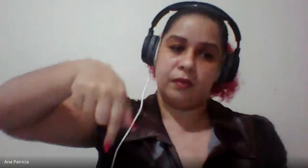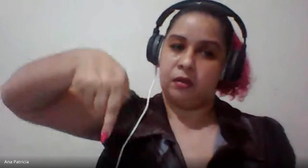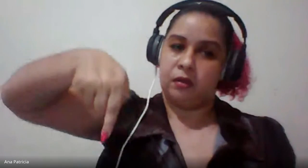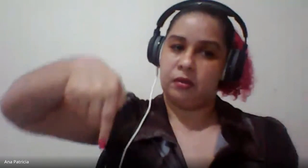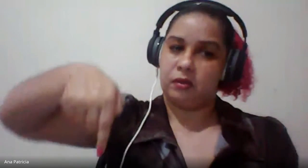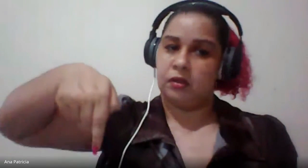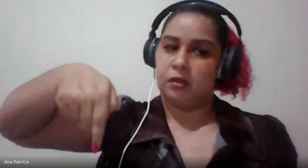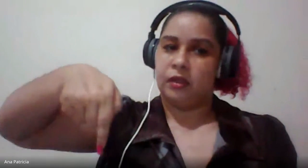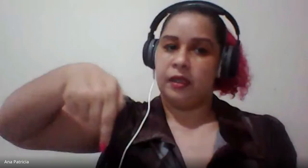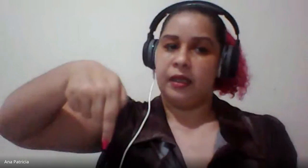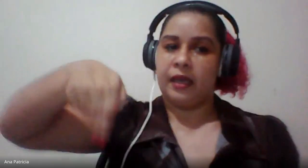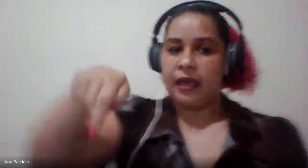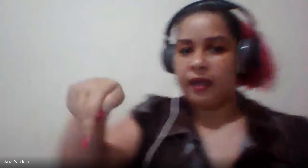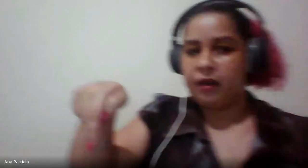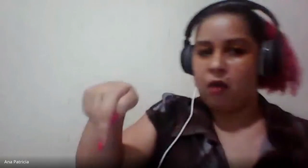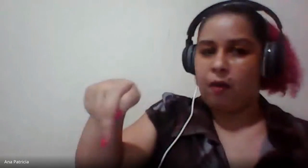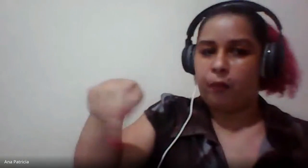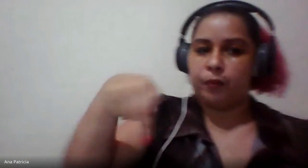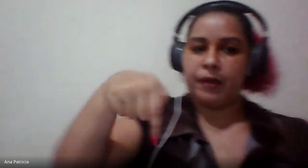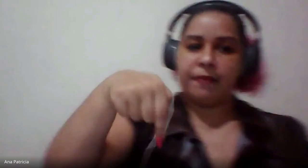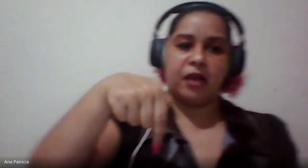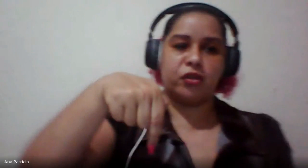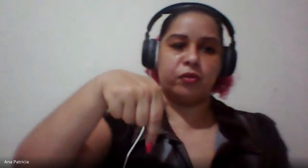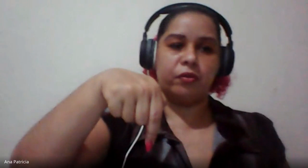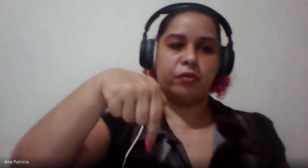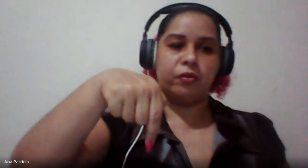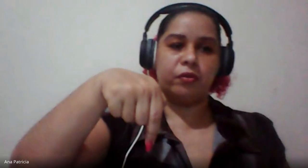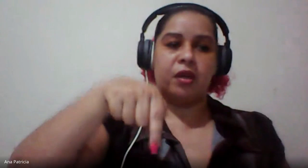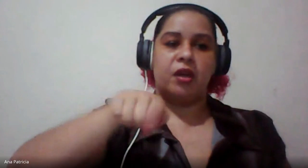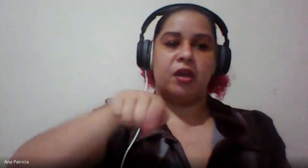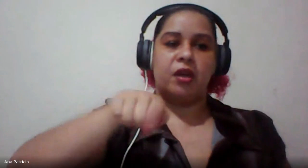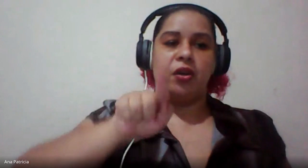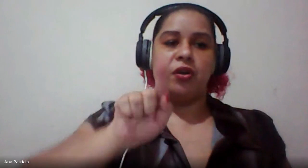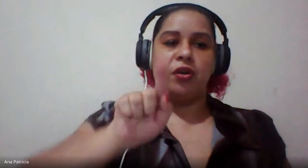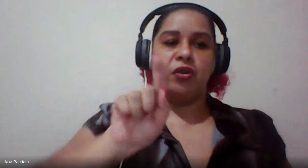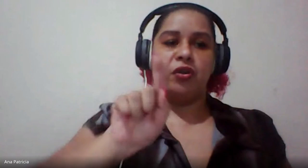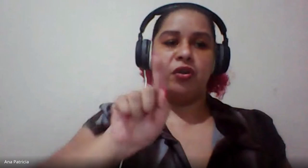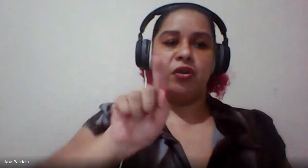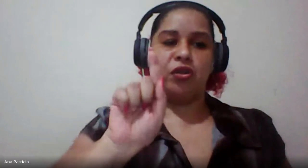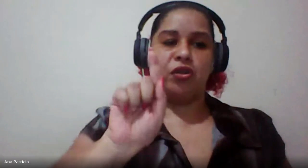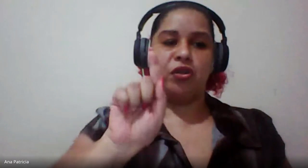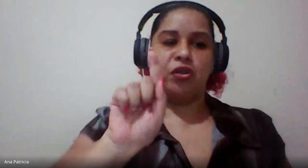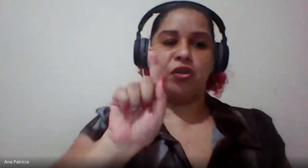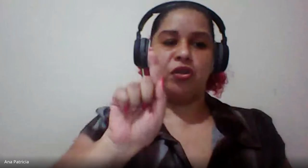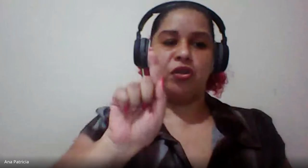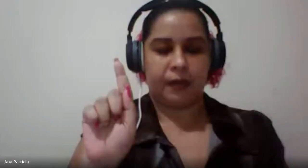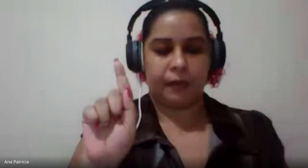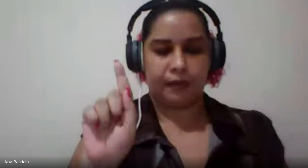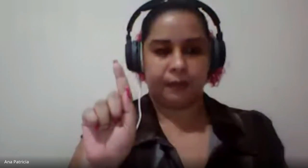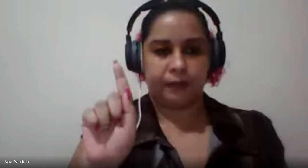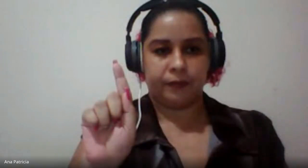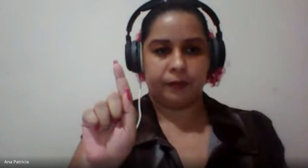Ó. Q, eu aponto para baixo. G, com a mão apontando para